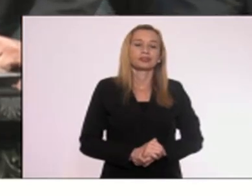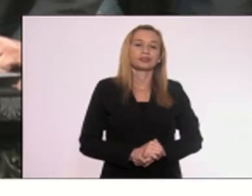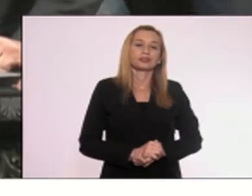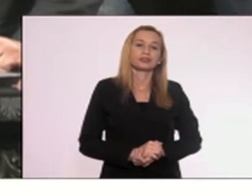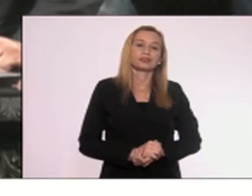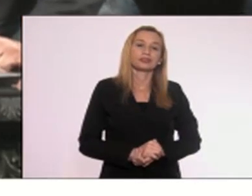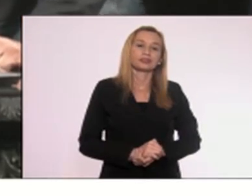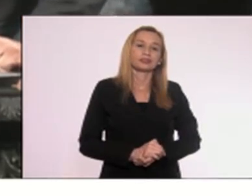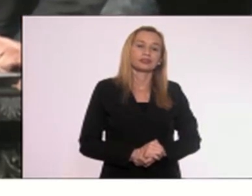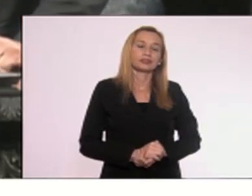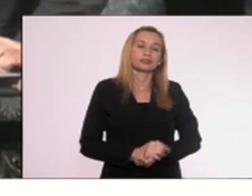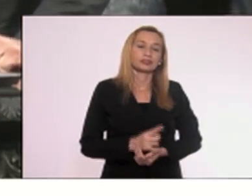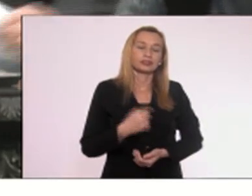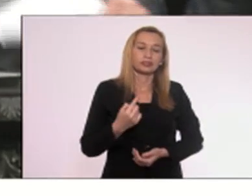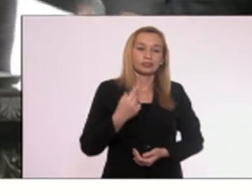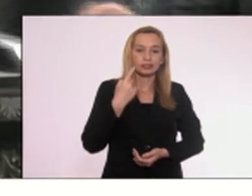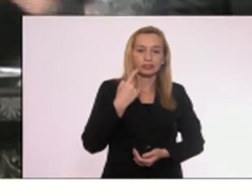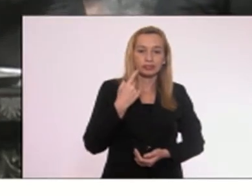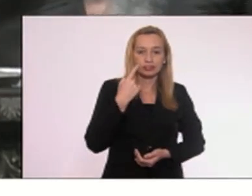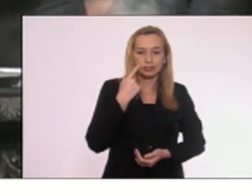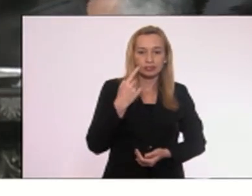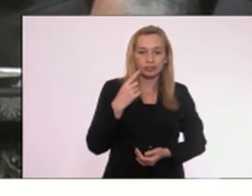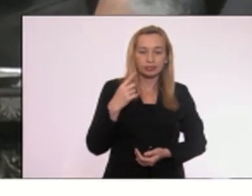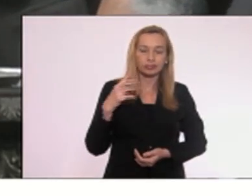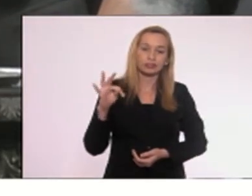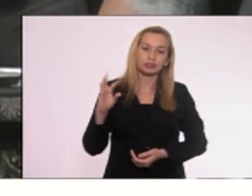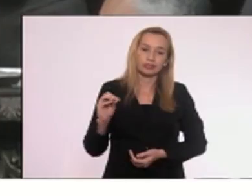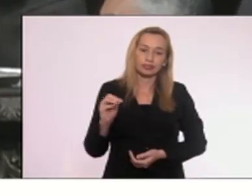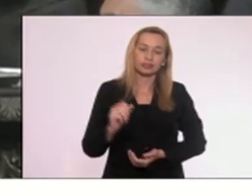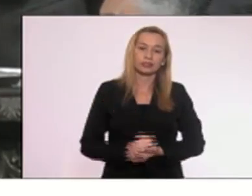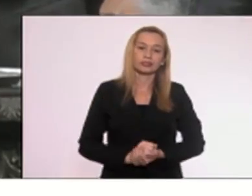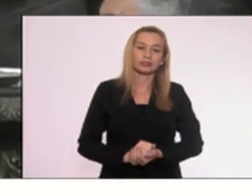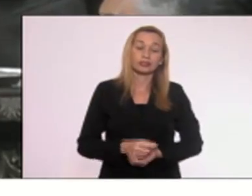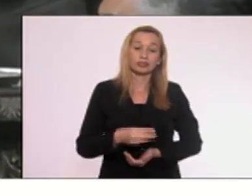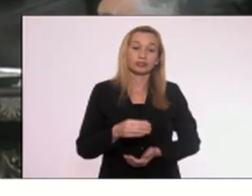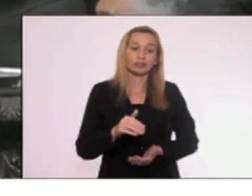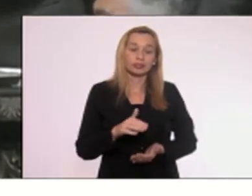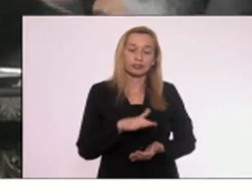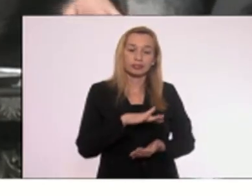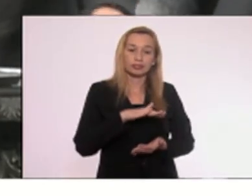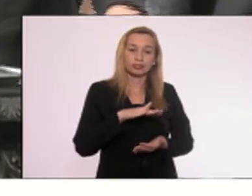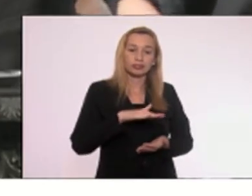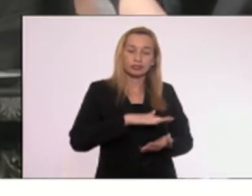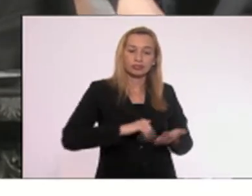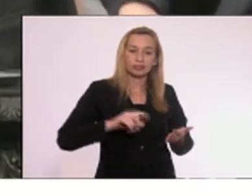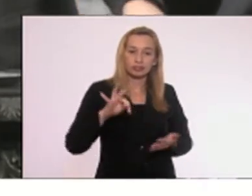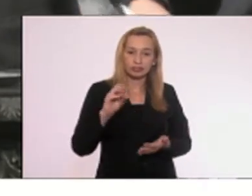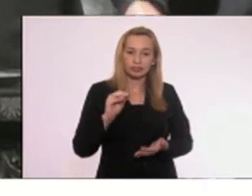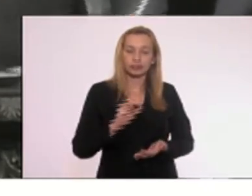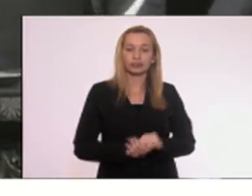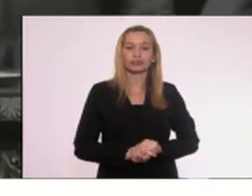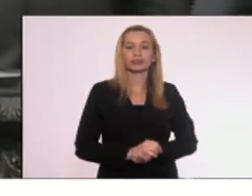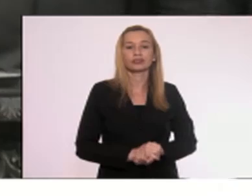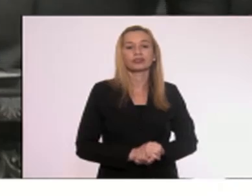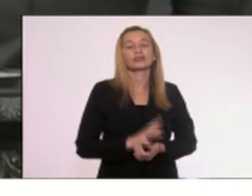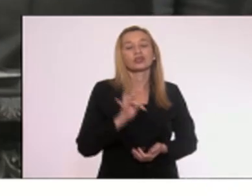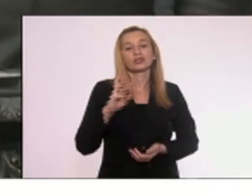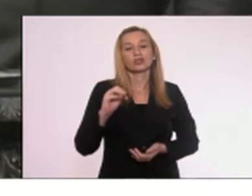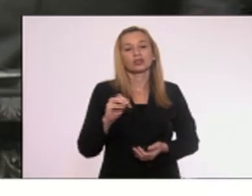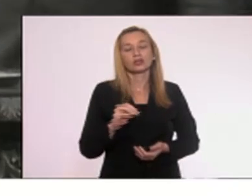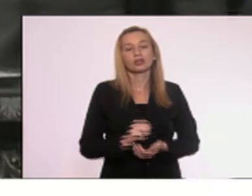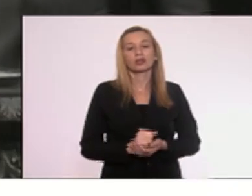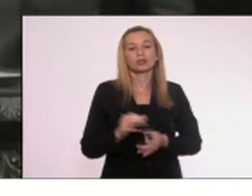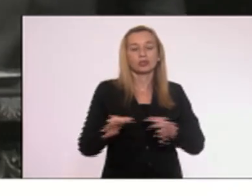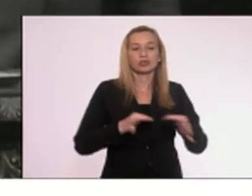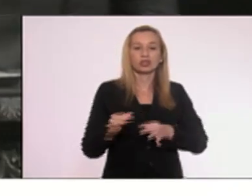Então, agora nós vamos aos vetos, que é pela rejeição dos vetos. Veto total oposto ao projeto